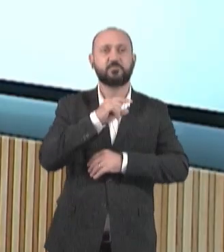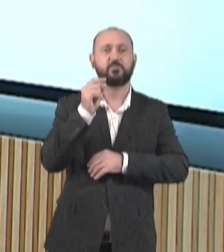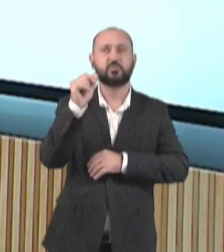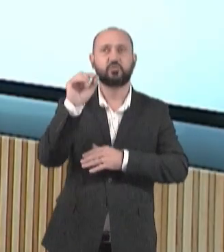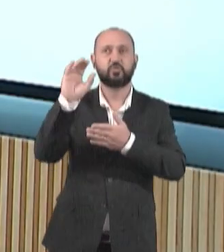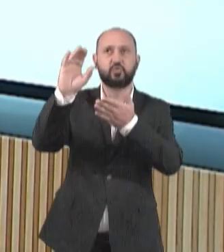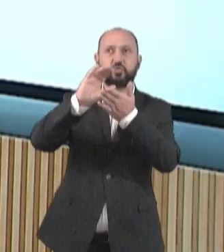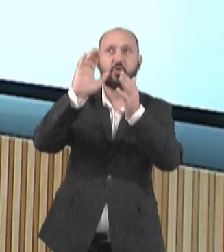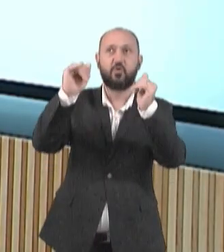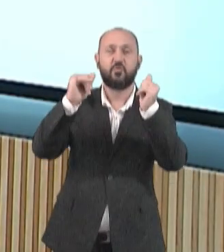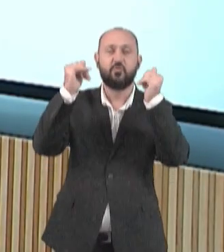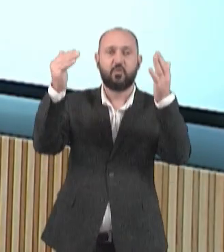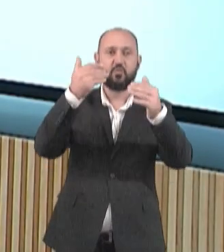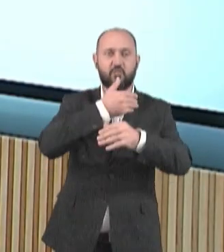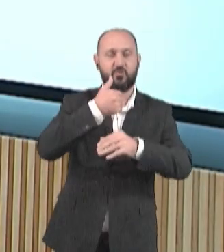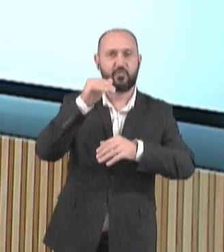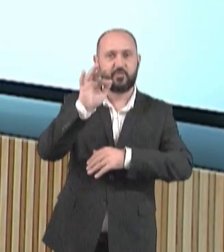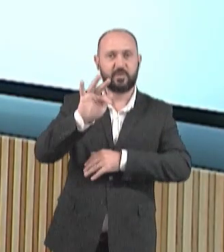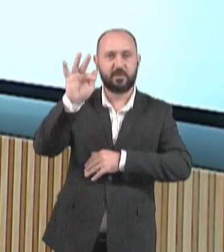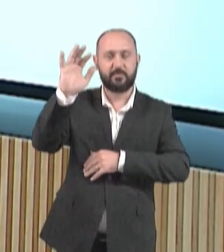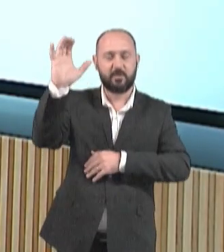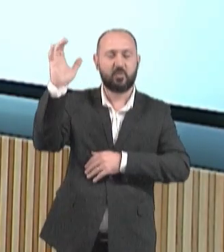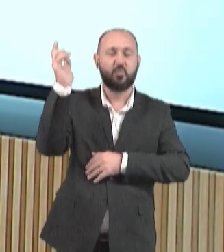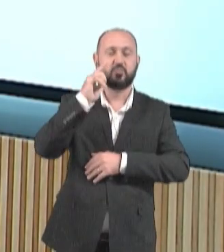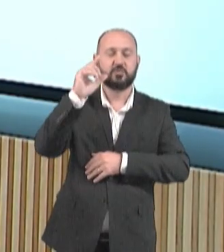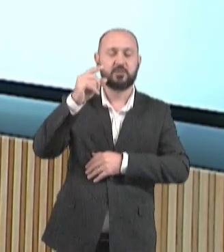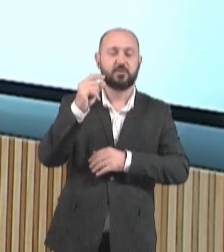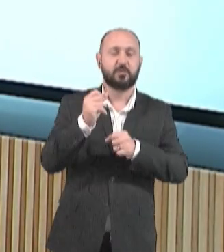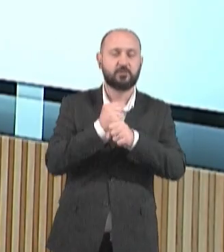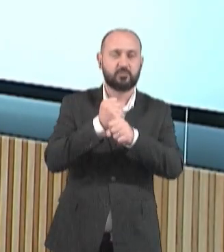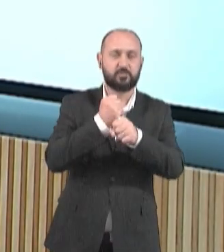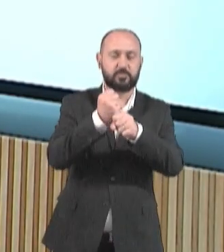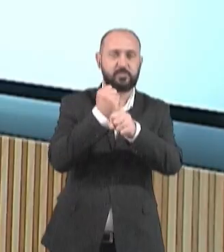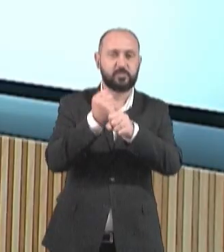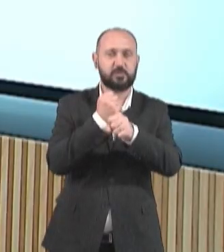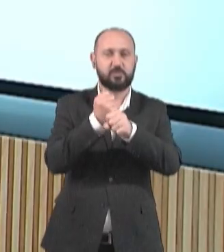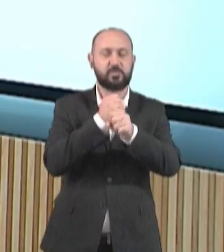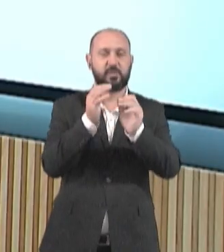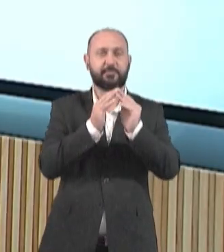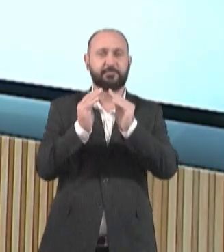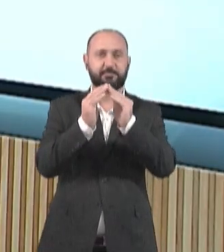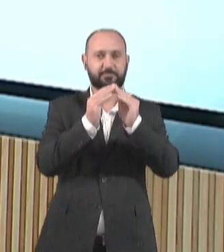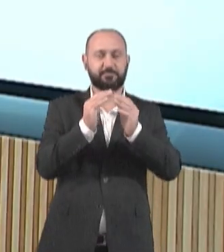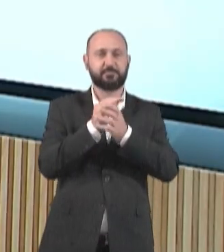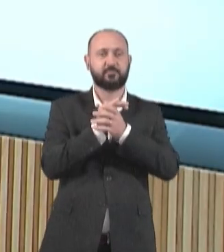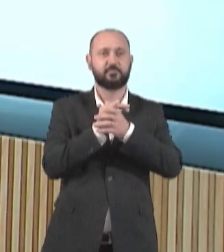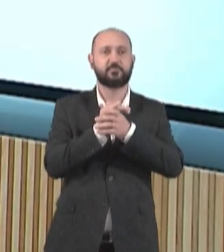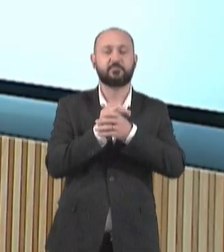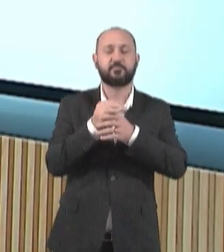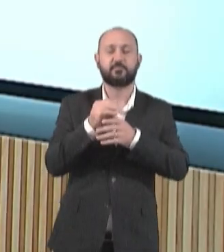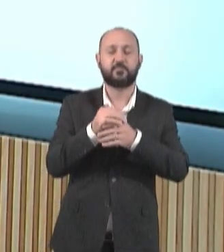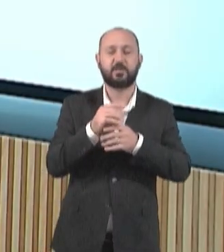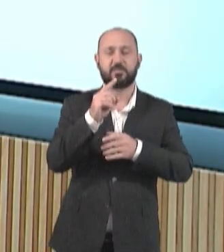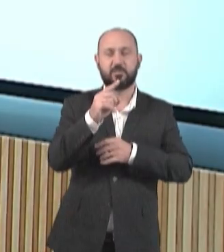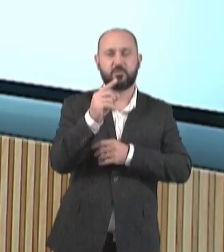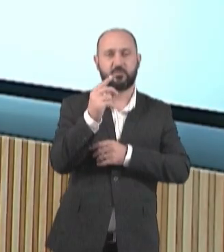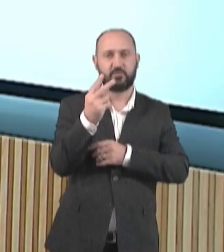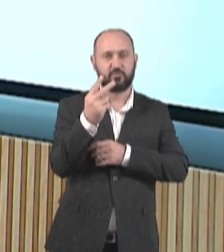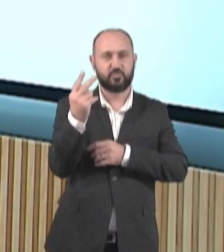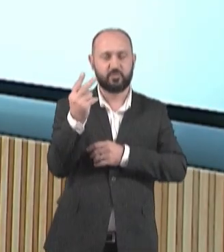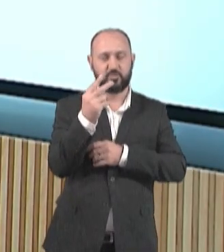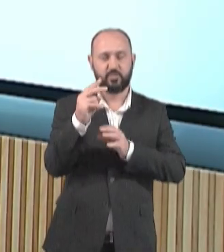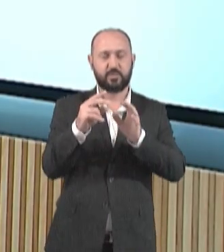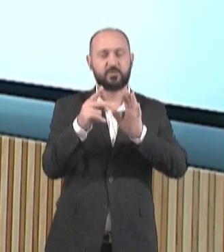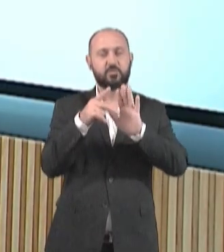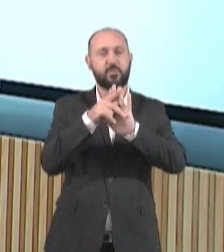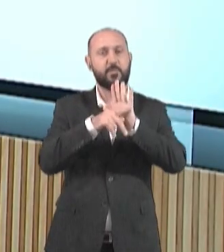obter recursos junto ao governo federal para poder levantar, para poder construir essas residências. PL 122, aprovado